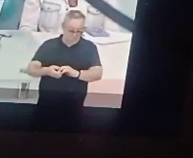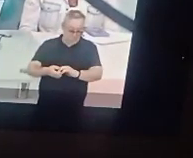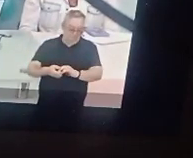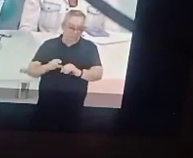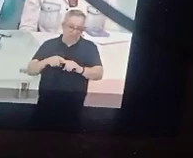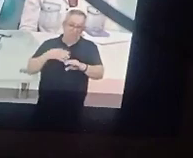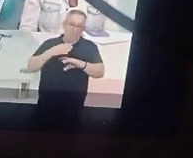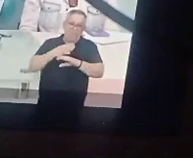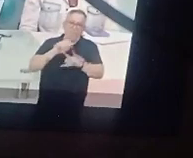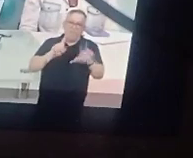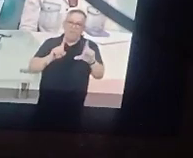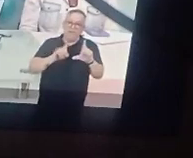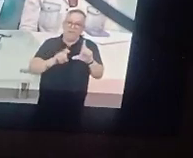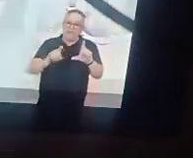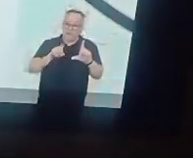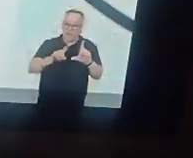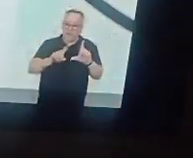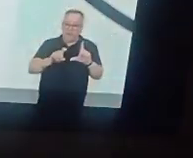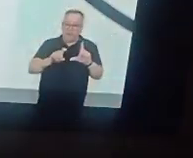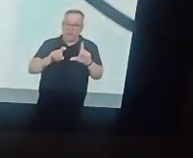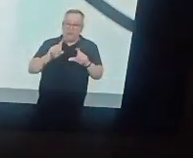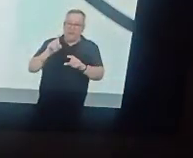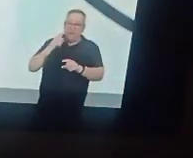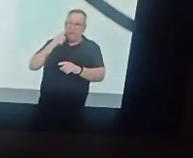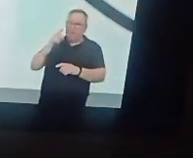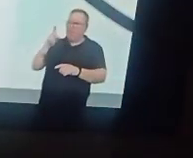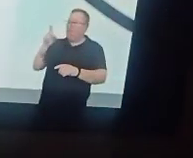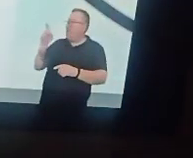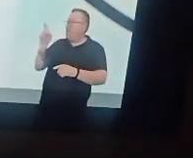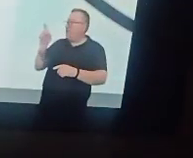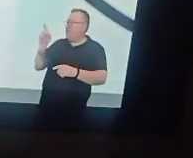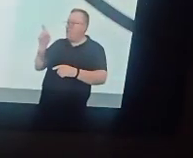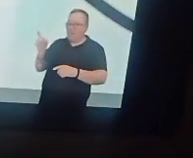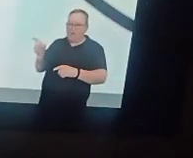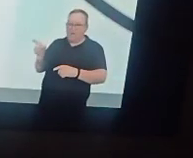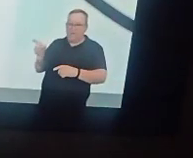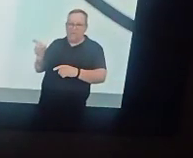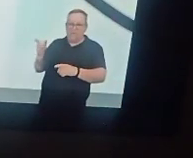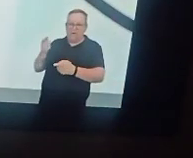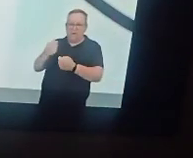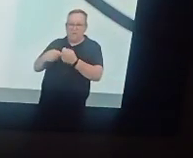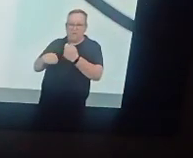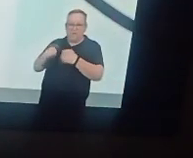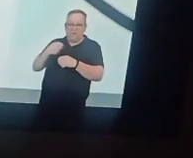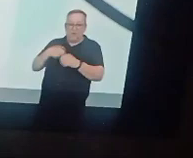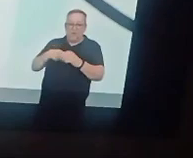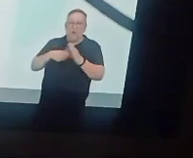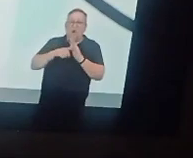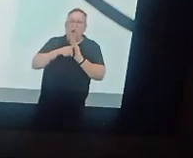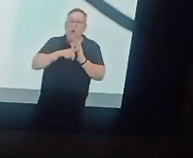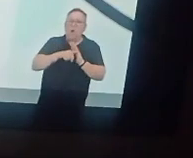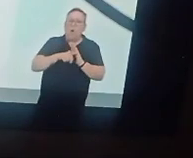na sede, né? Menu Atribuição Inicial, Administrativo, Consulta de Tempos.